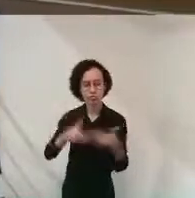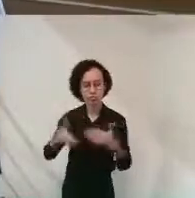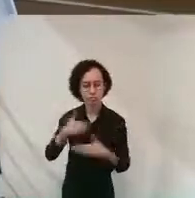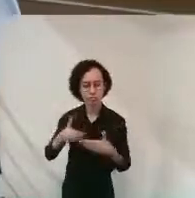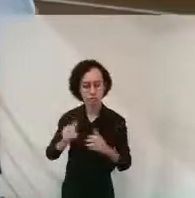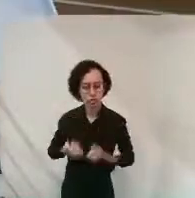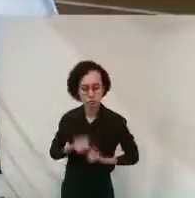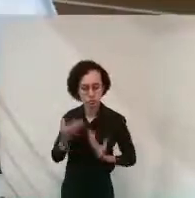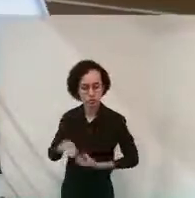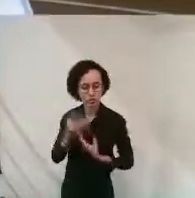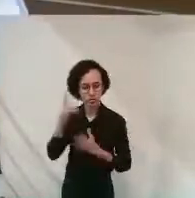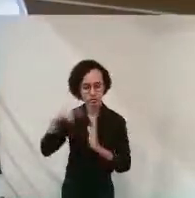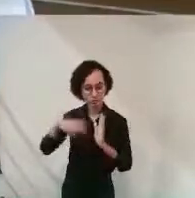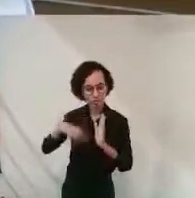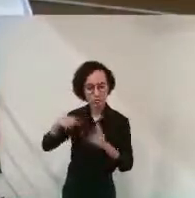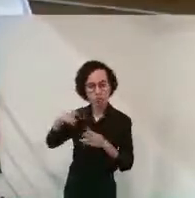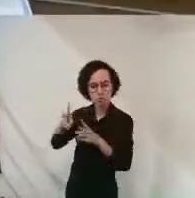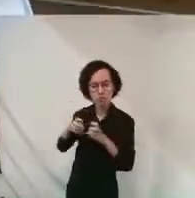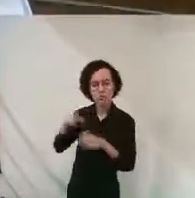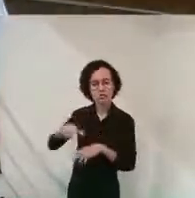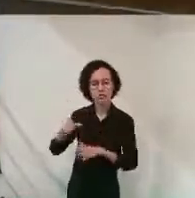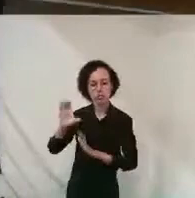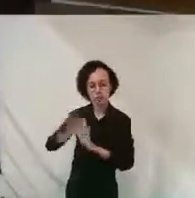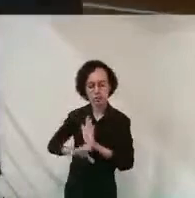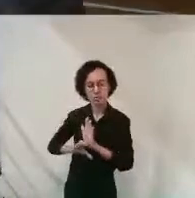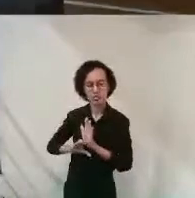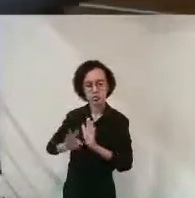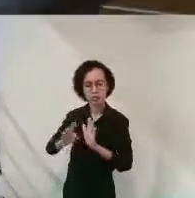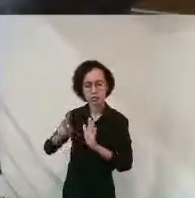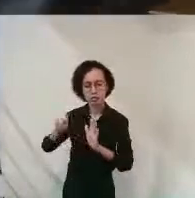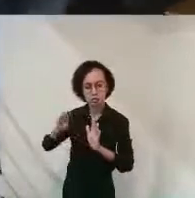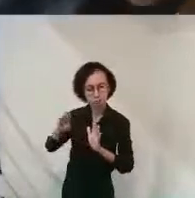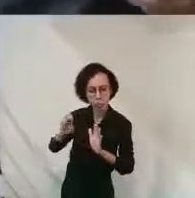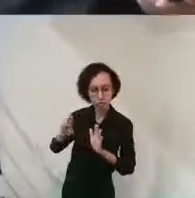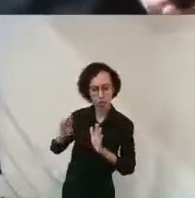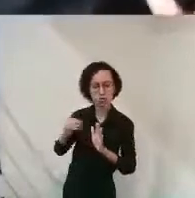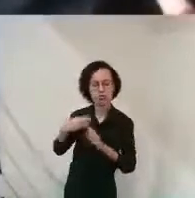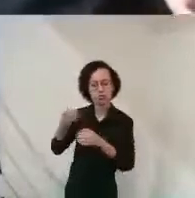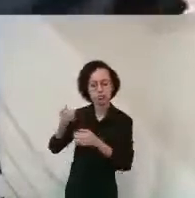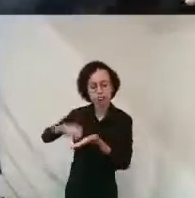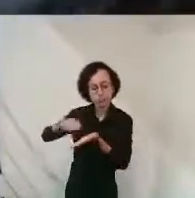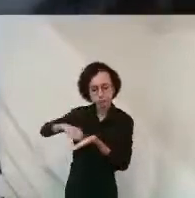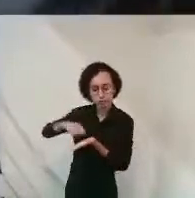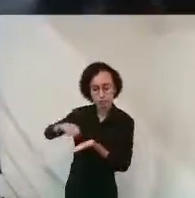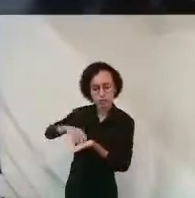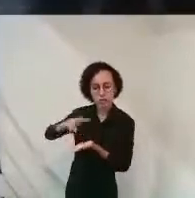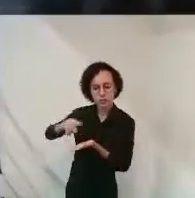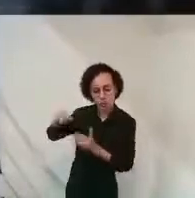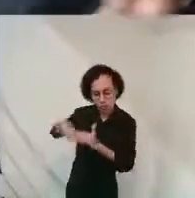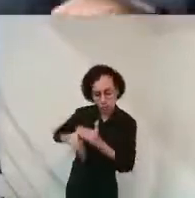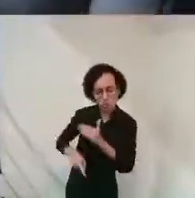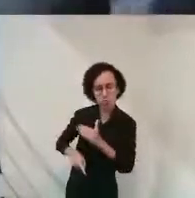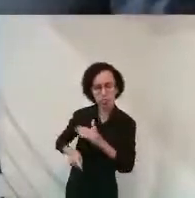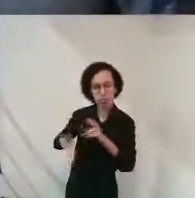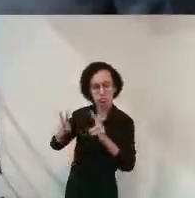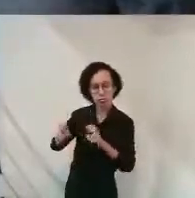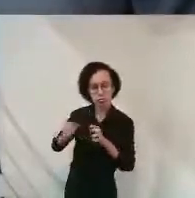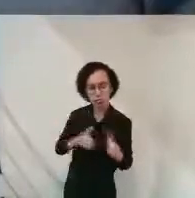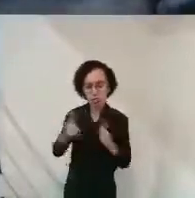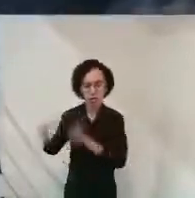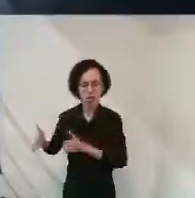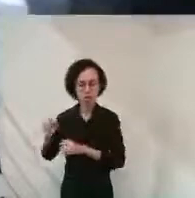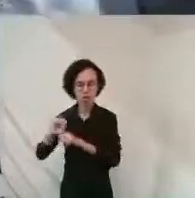você leu, e a gente percebe que nesse capítulo que o doutor Roberto Carlos escreveu, ele vai aprofundar sobre a questão do lado